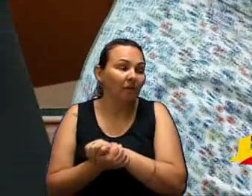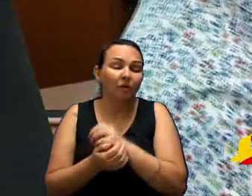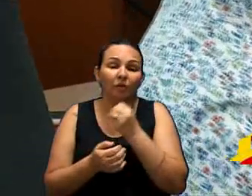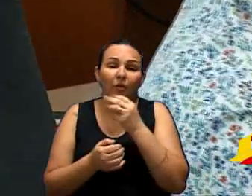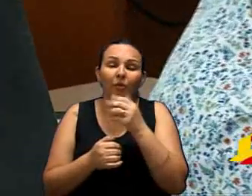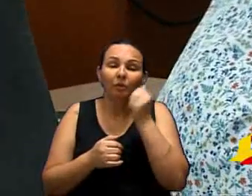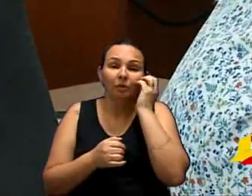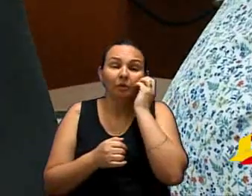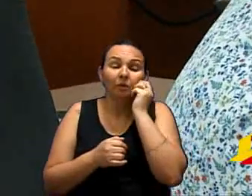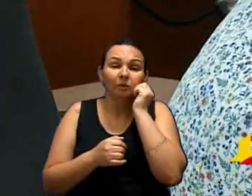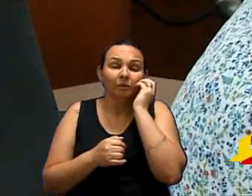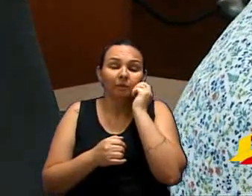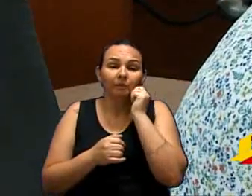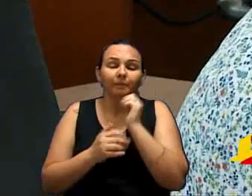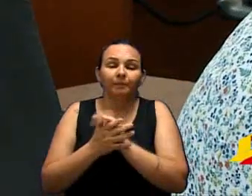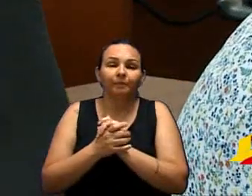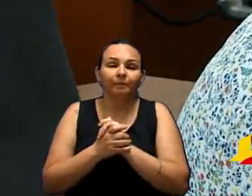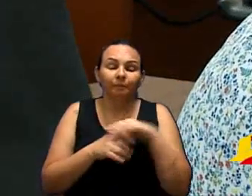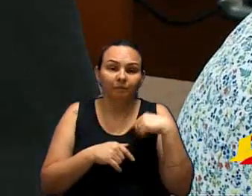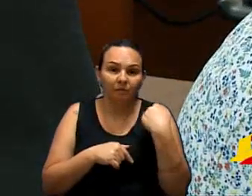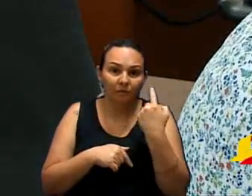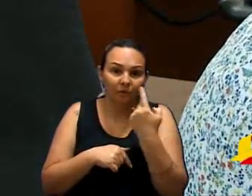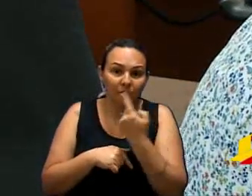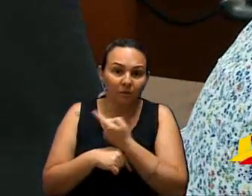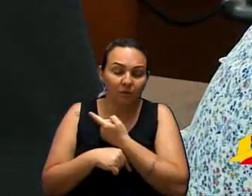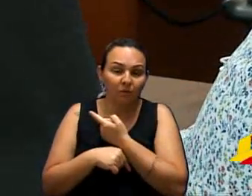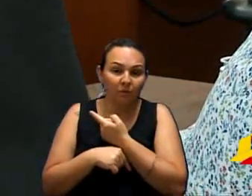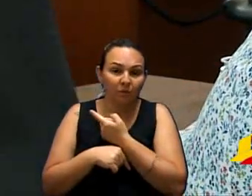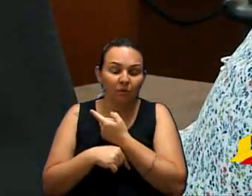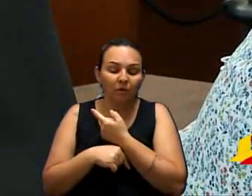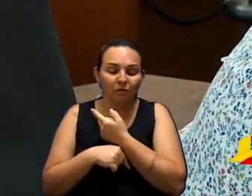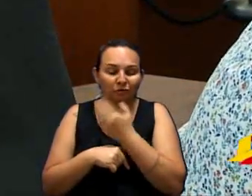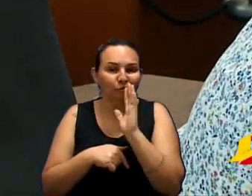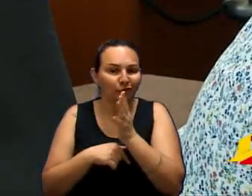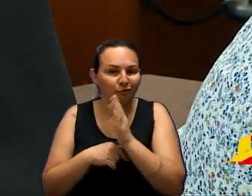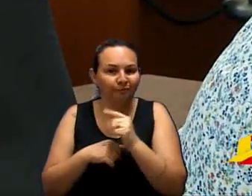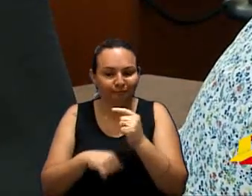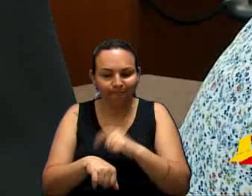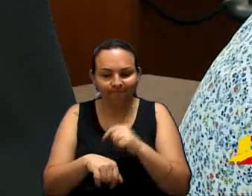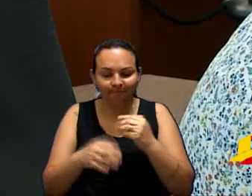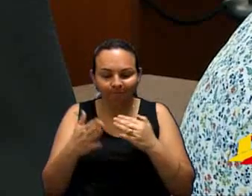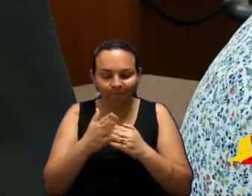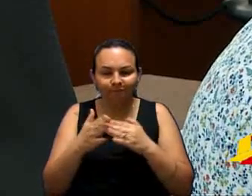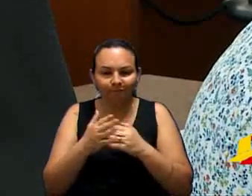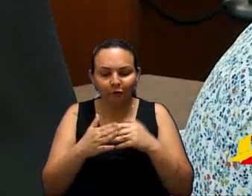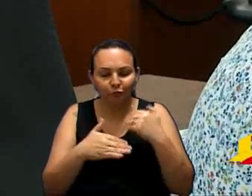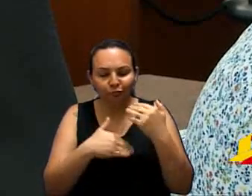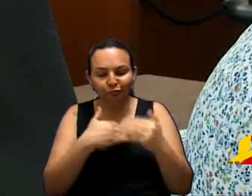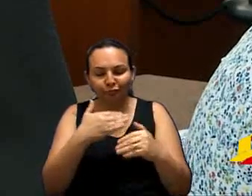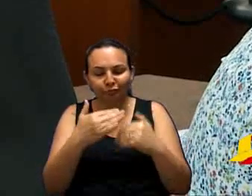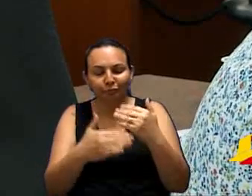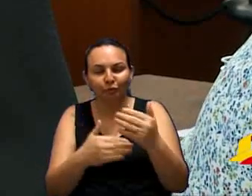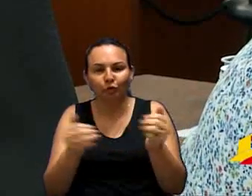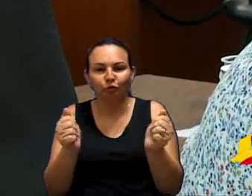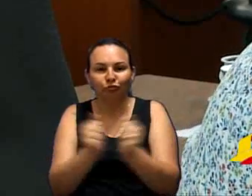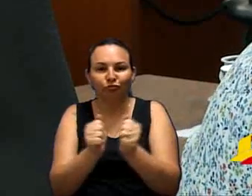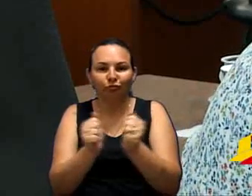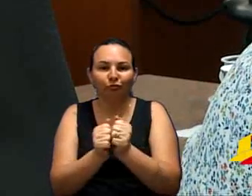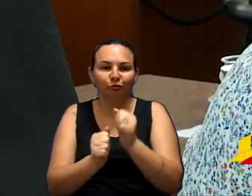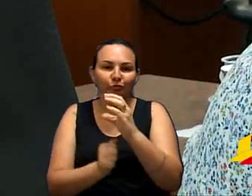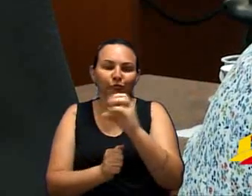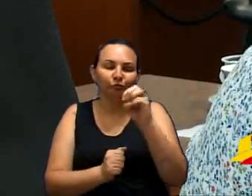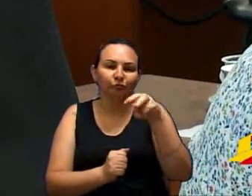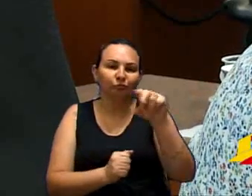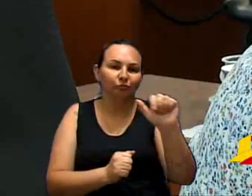iraque nós que estamos há um bom tempo junto com a sema hoje eu não faço mais parte do